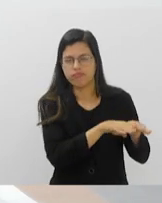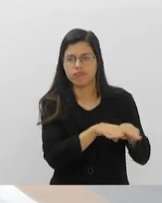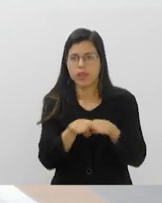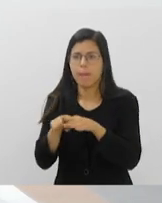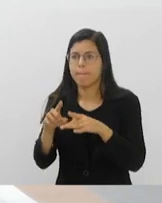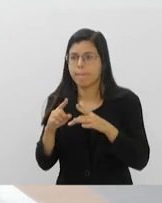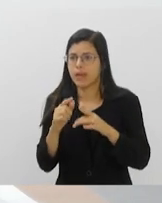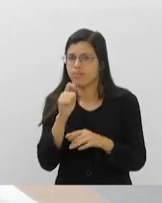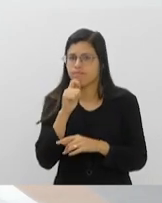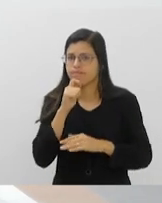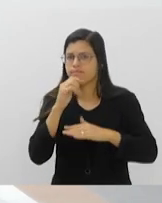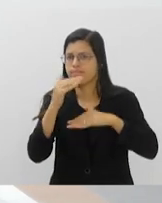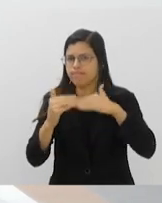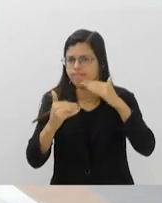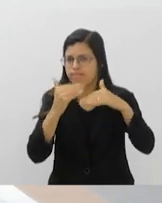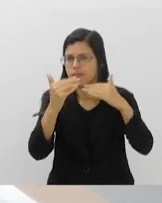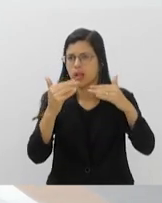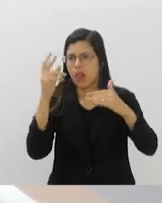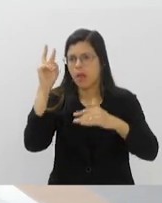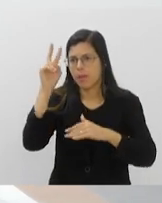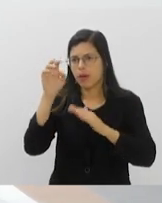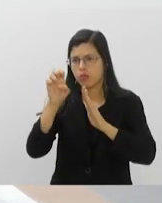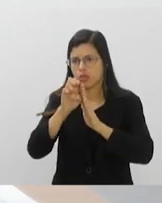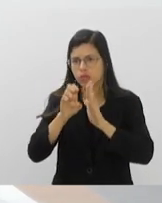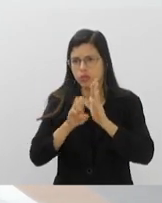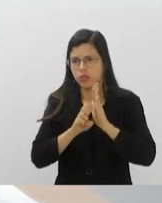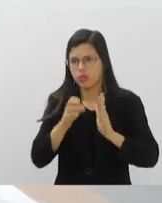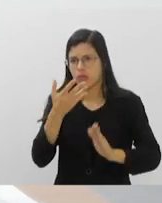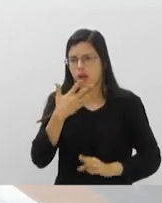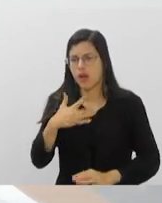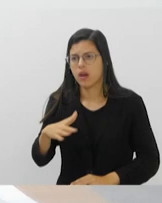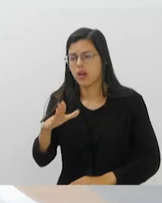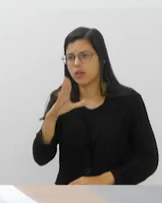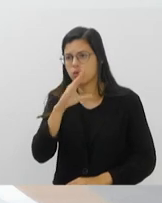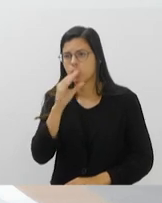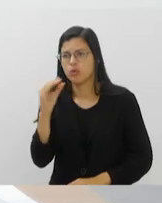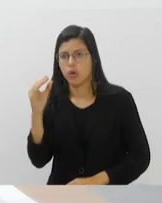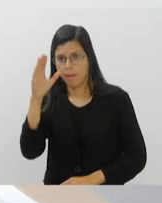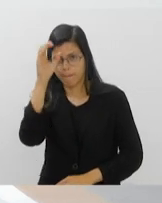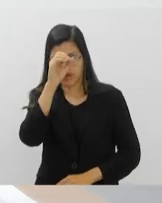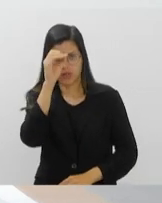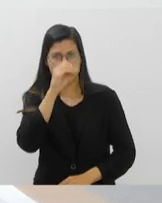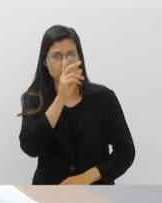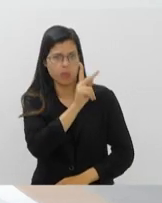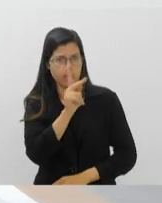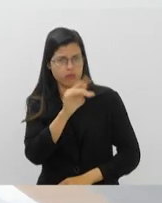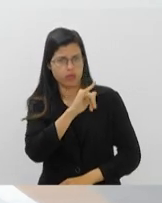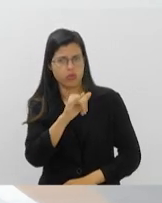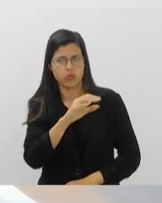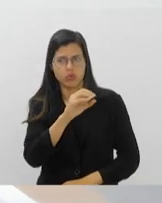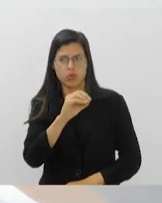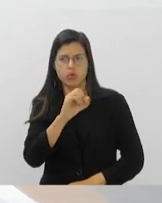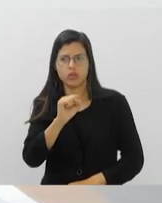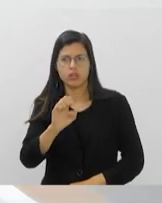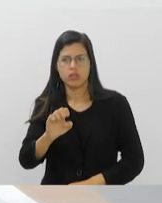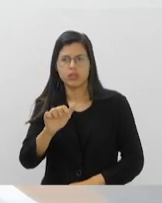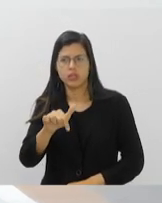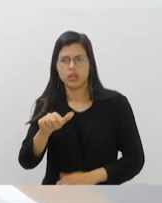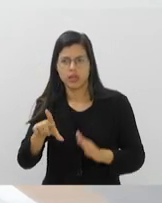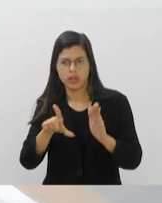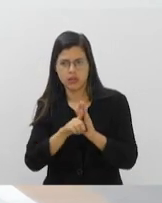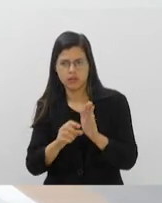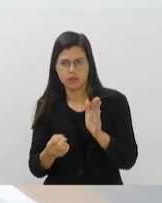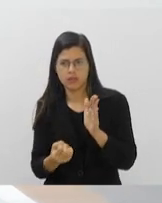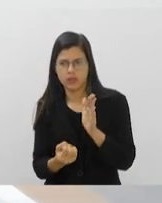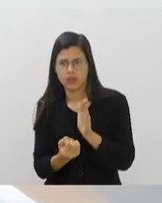em construção e vamos lembrar que o estatuto da criança adolescente Isso foi um aprendizado que eu tive com o professor José Ricardo que a lei que criou o Estatuto